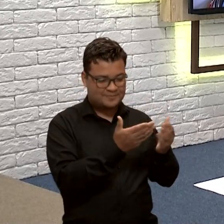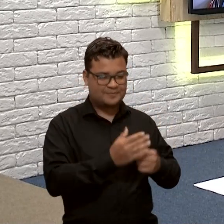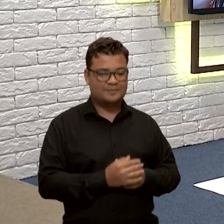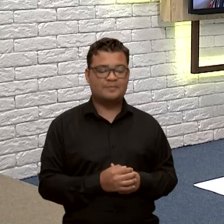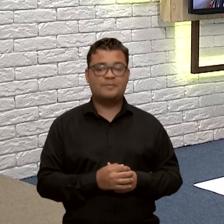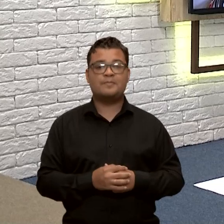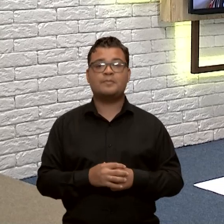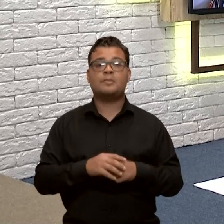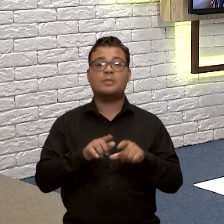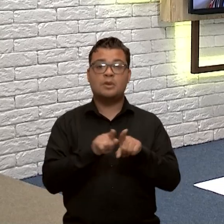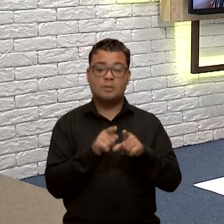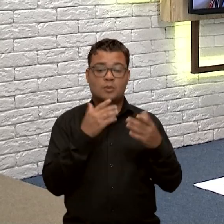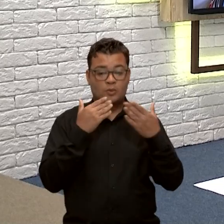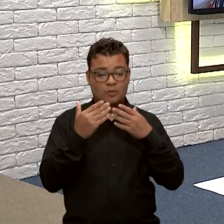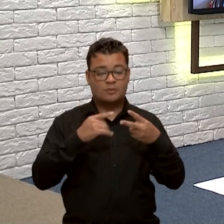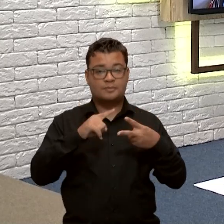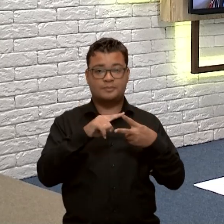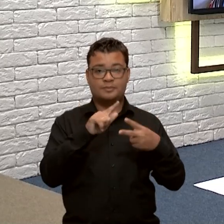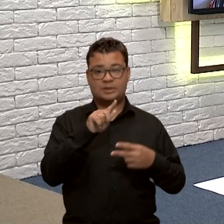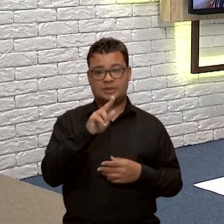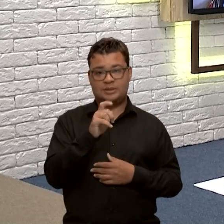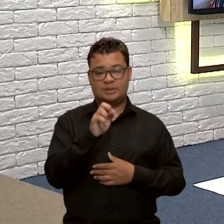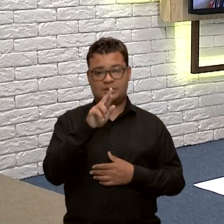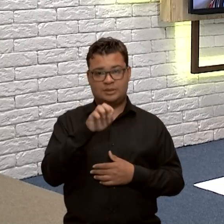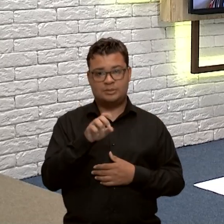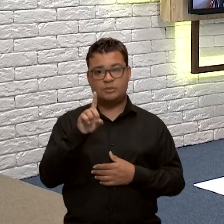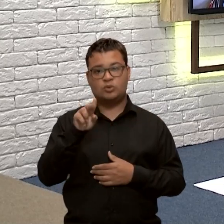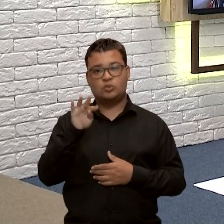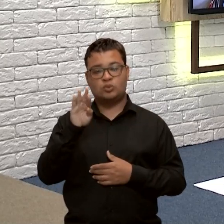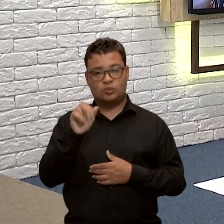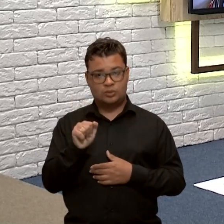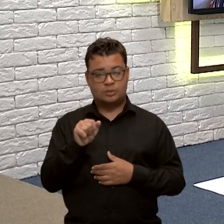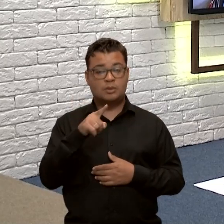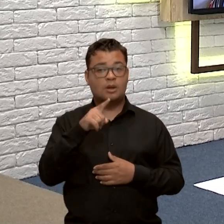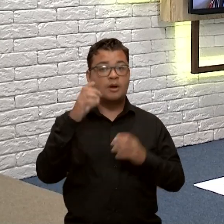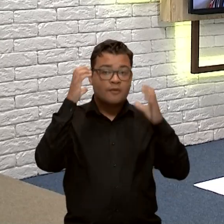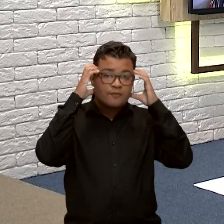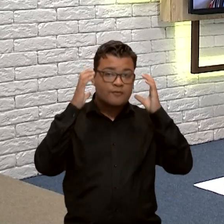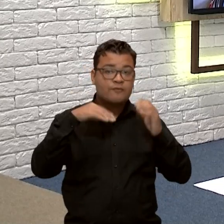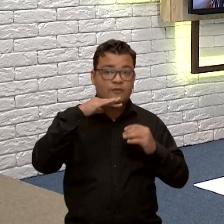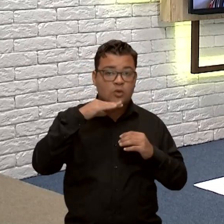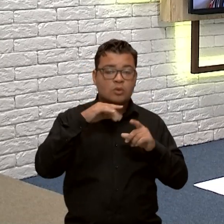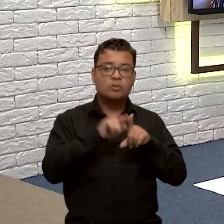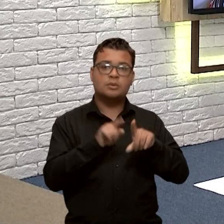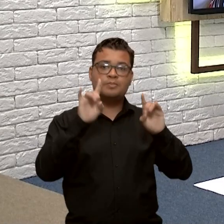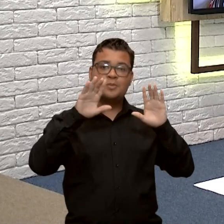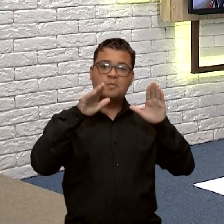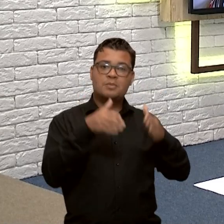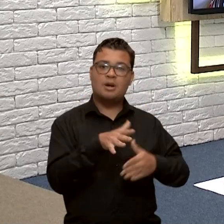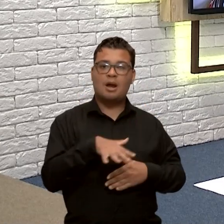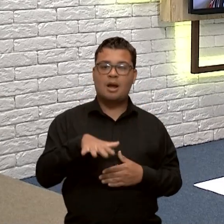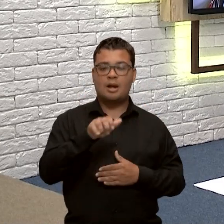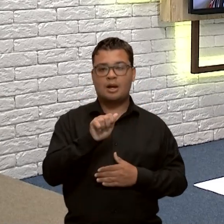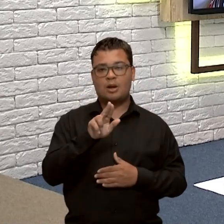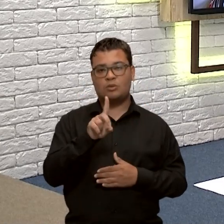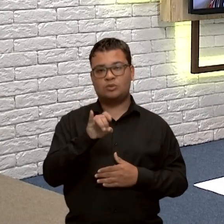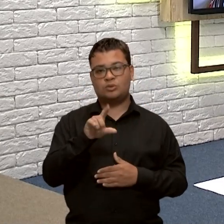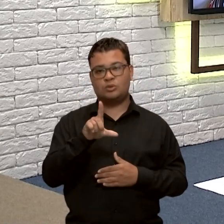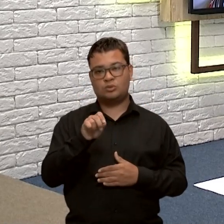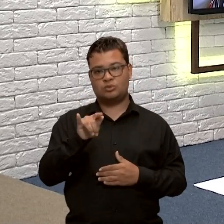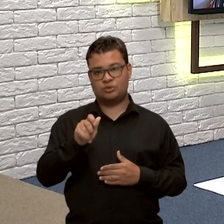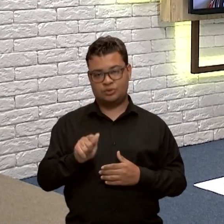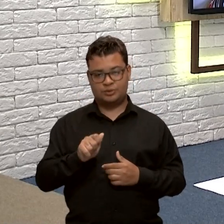vamos conversar com o Guilherme Dutra, fonoaudiólogo e especialista em audiologia. Ele se descreve como um